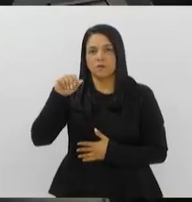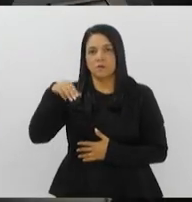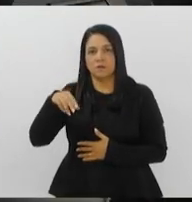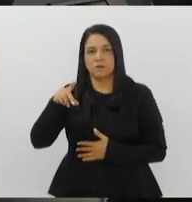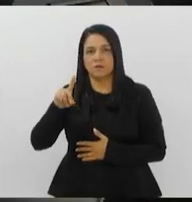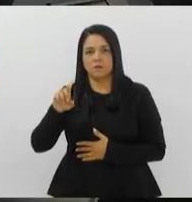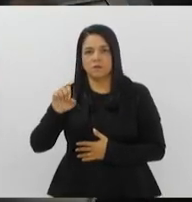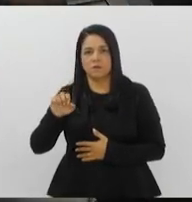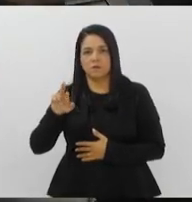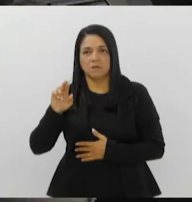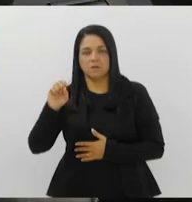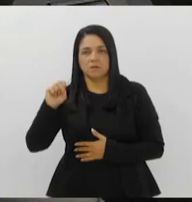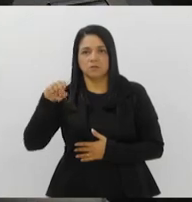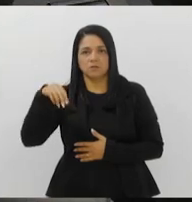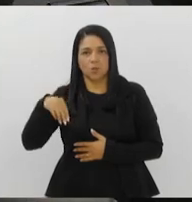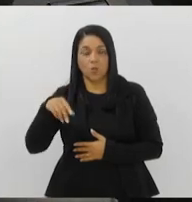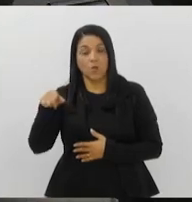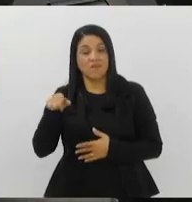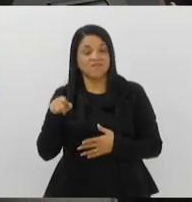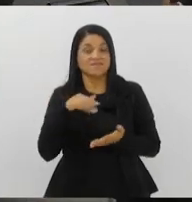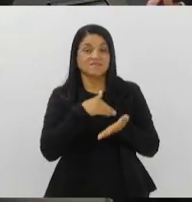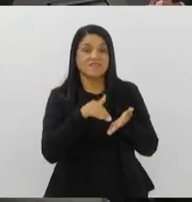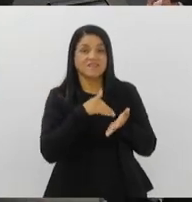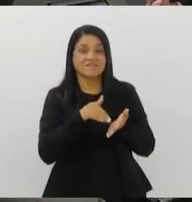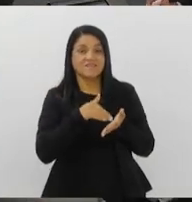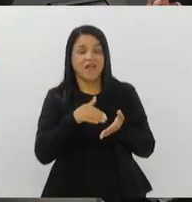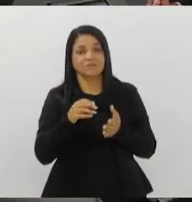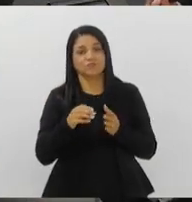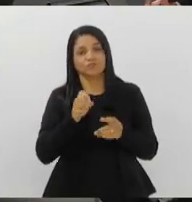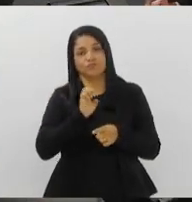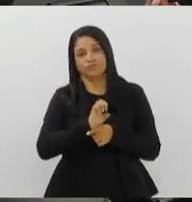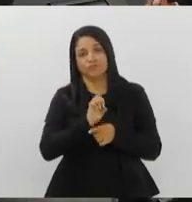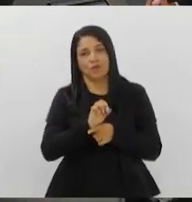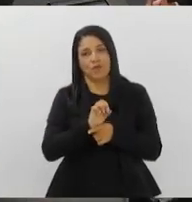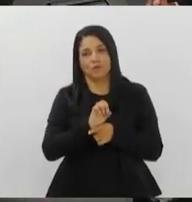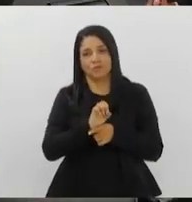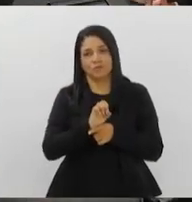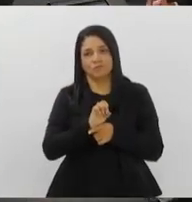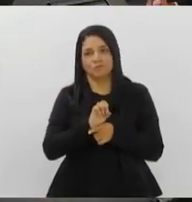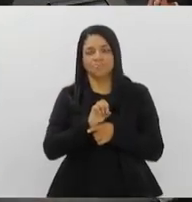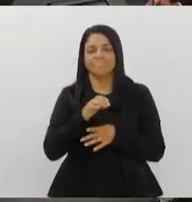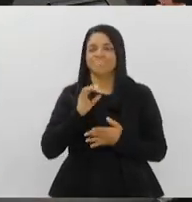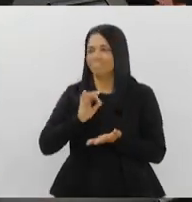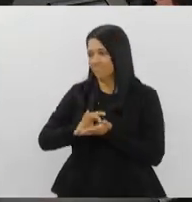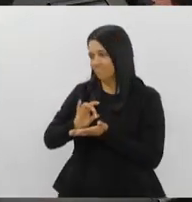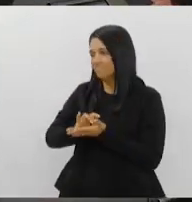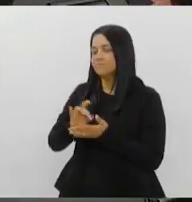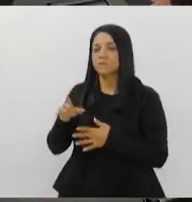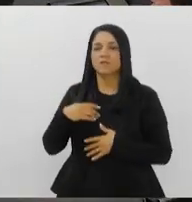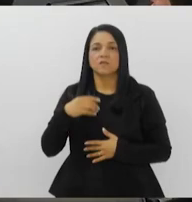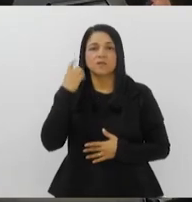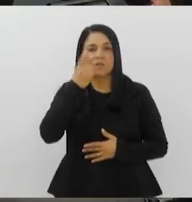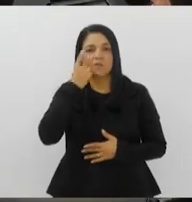Anderson Moraes é secretário de Estado. É verdade. Ele é. Deputada Célia Jordão.